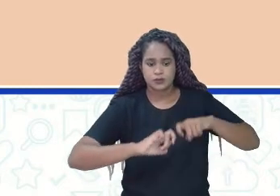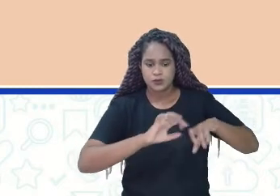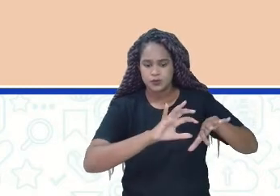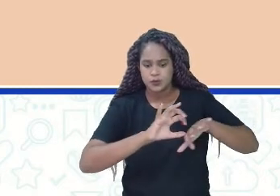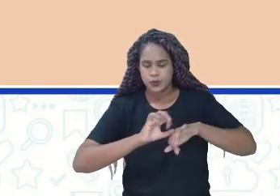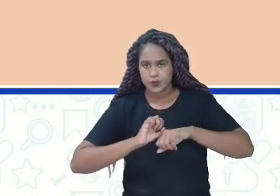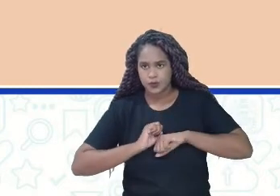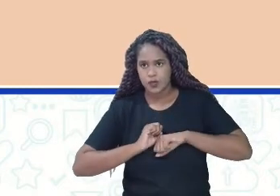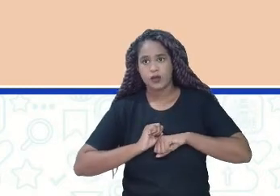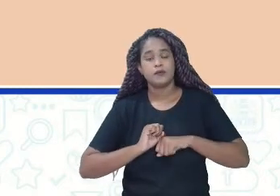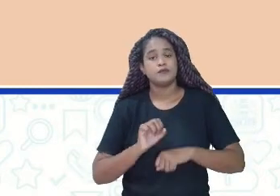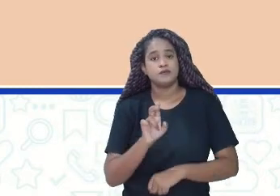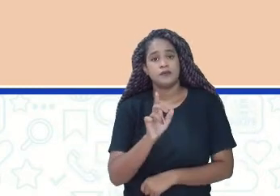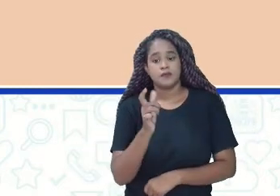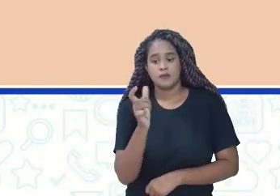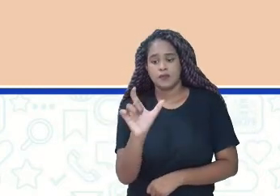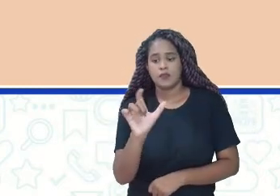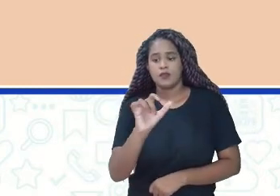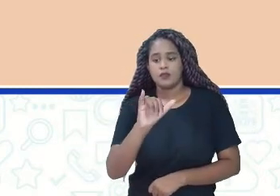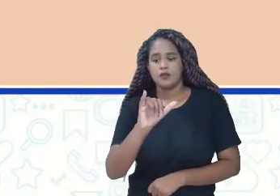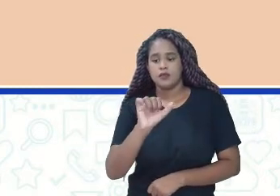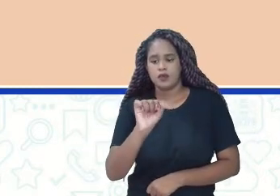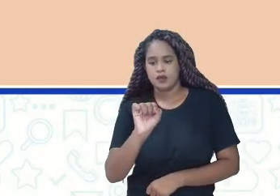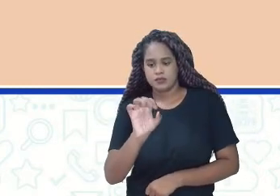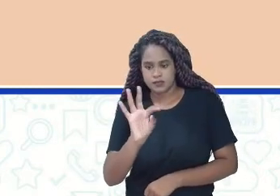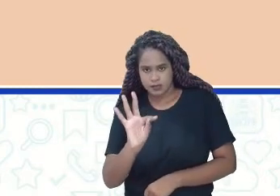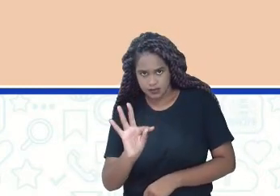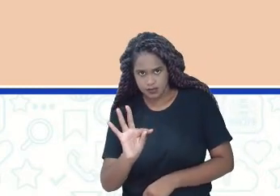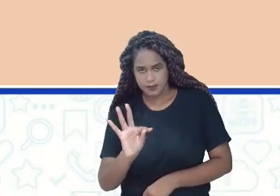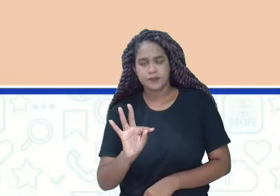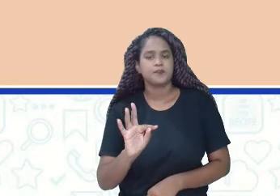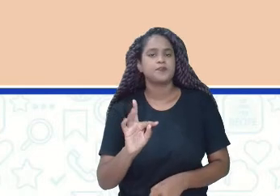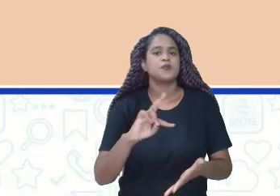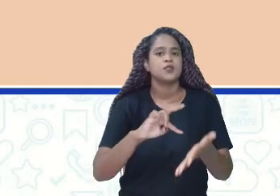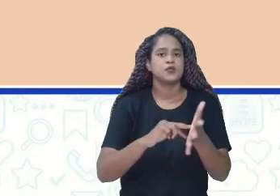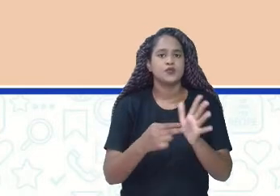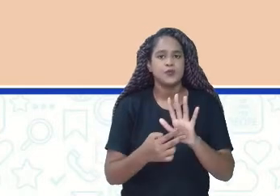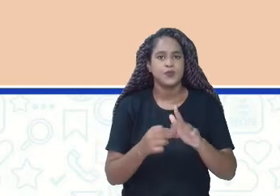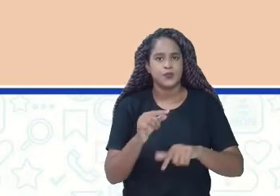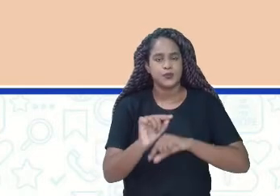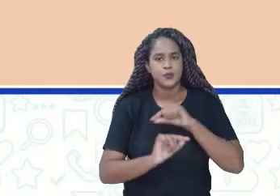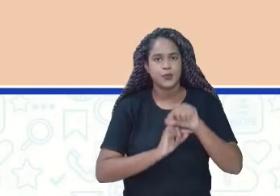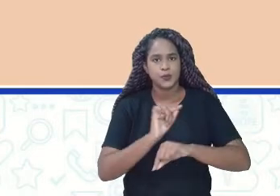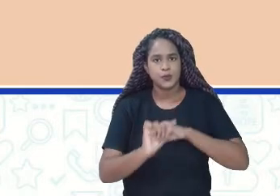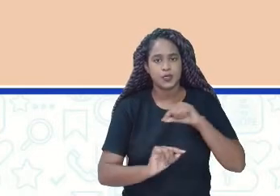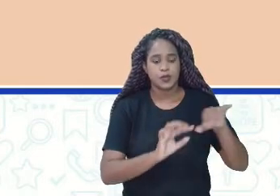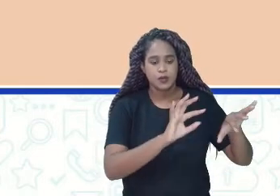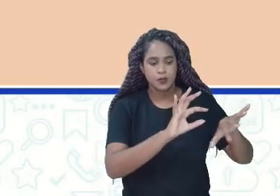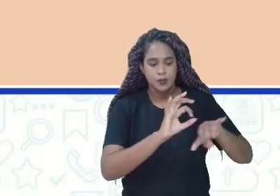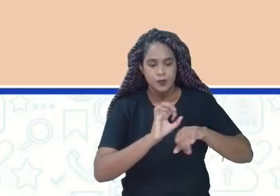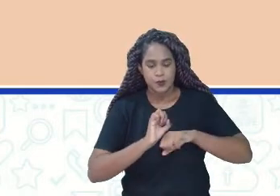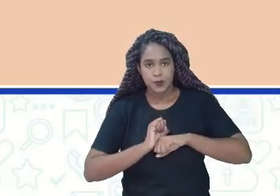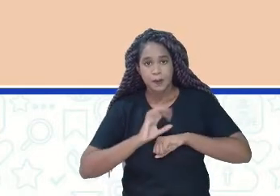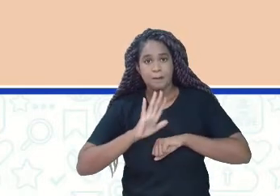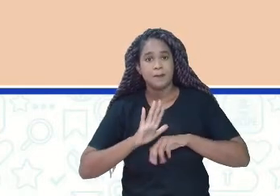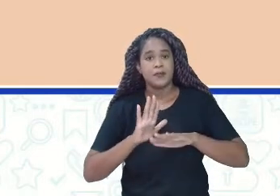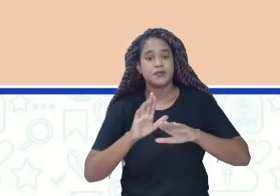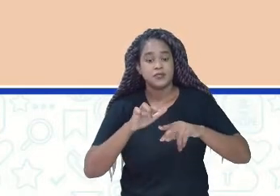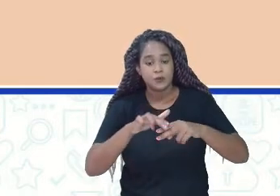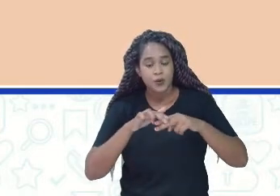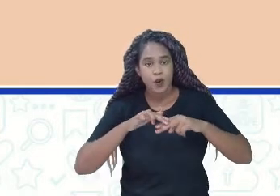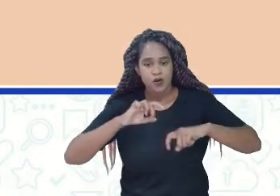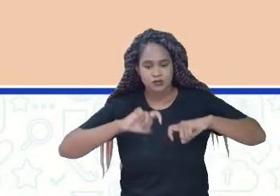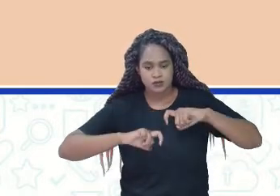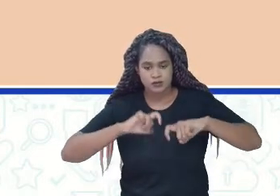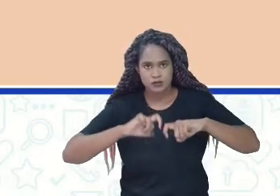pela letra IST, são aquelas infecções cuja contaminação se dá por via sexual, nas